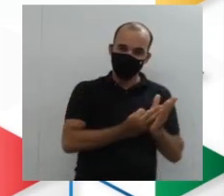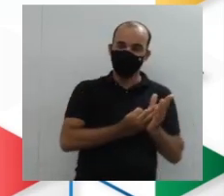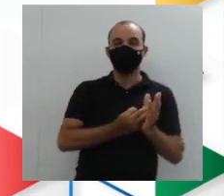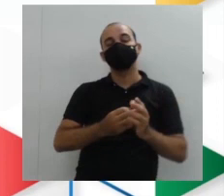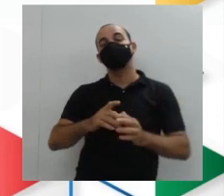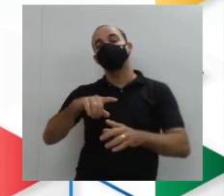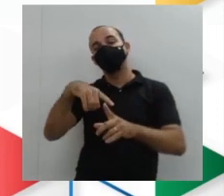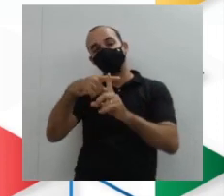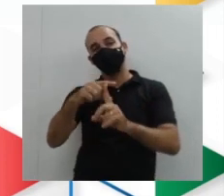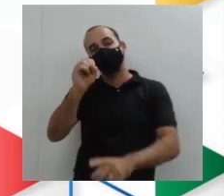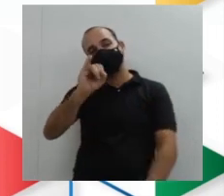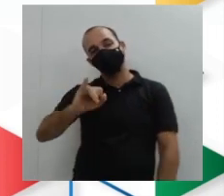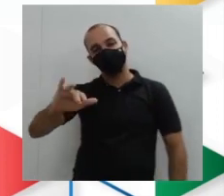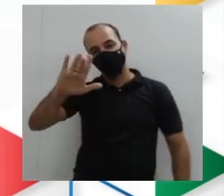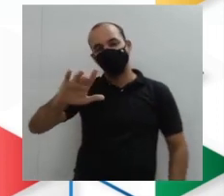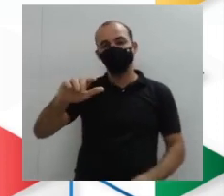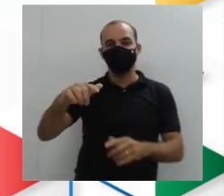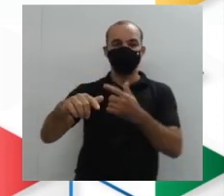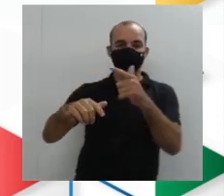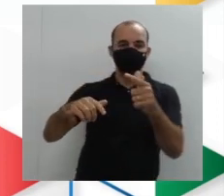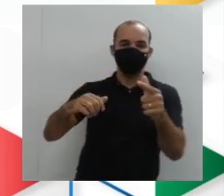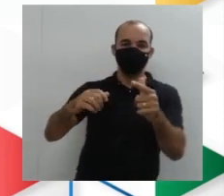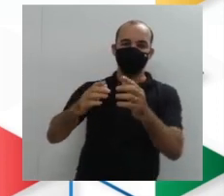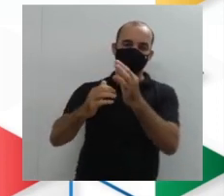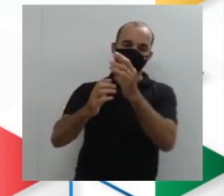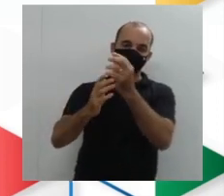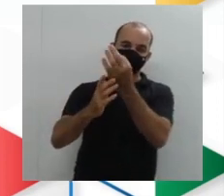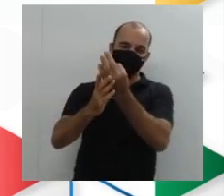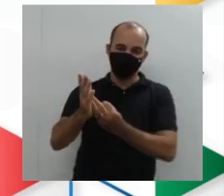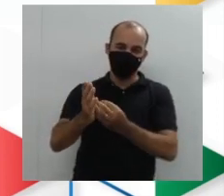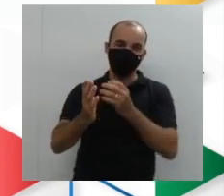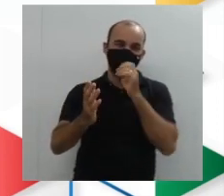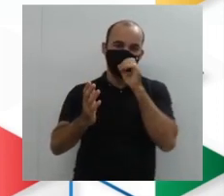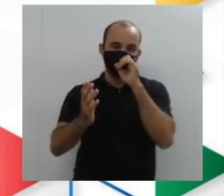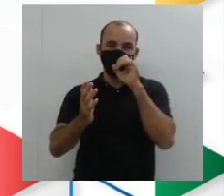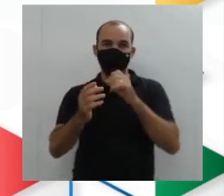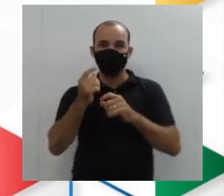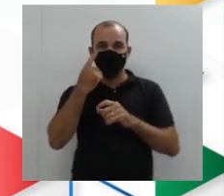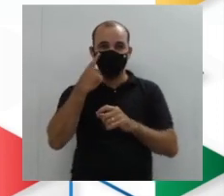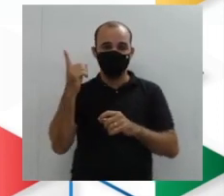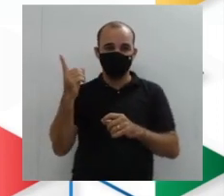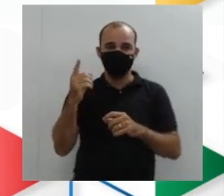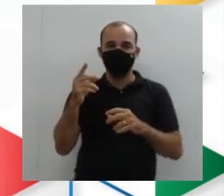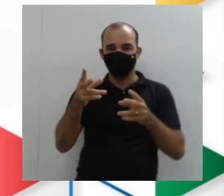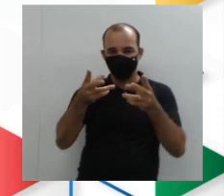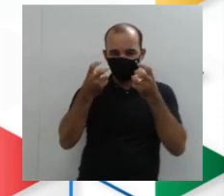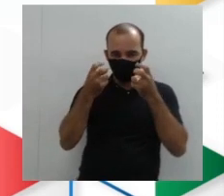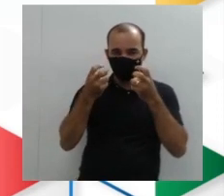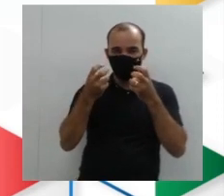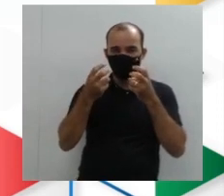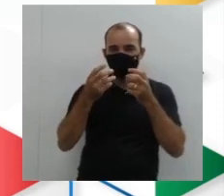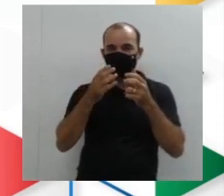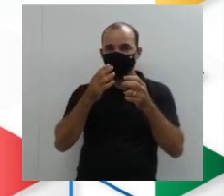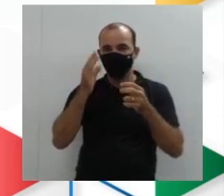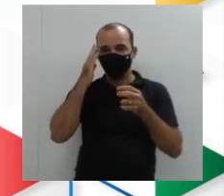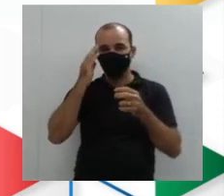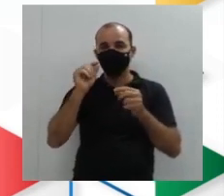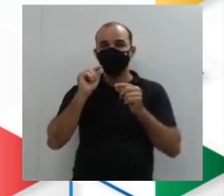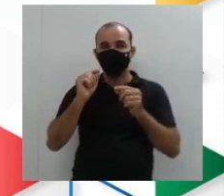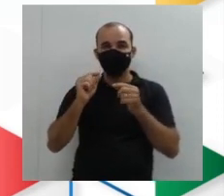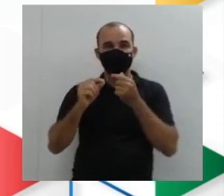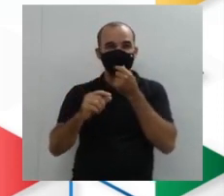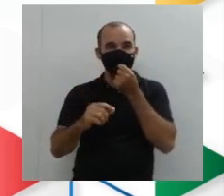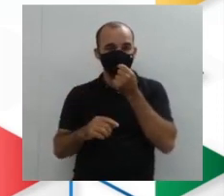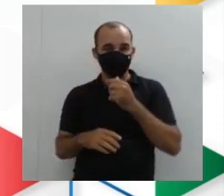Vejam um produto e que é justamente o elemento não verbal e olhem aí o elemento verbal. Ao lado